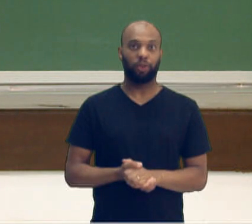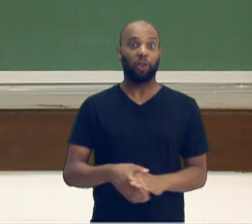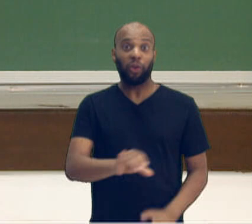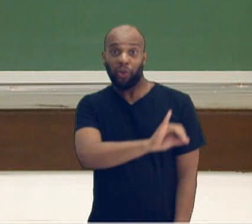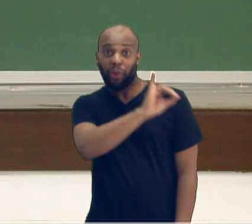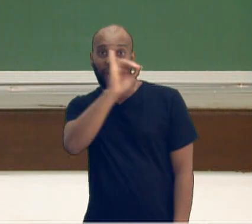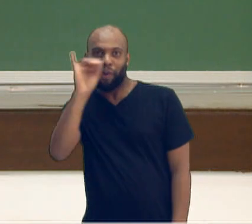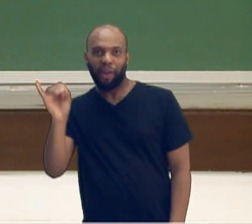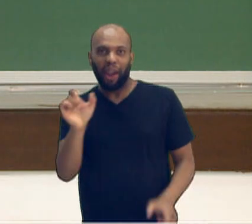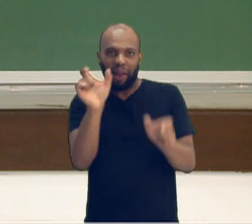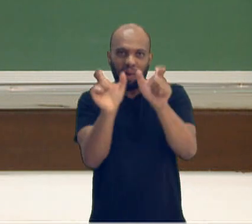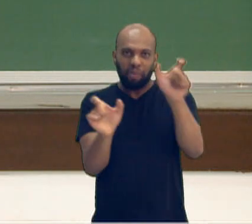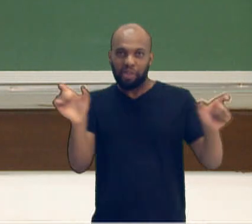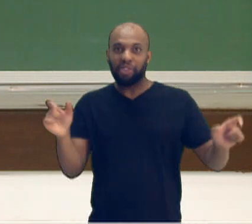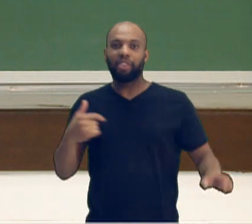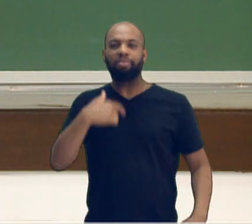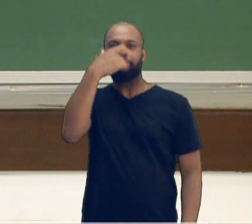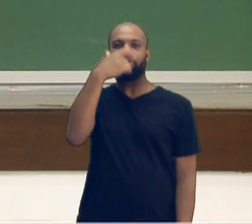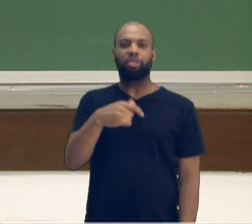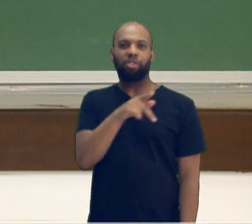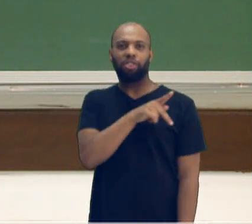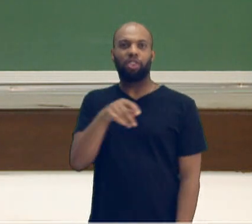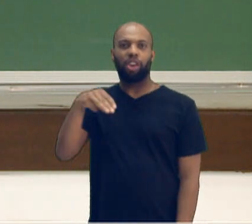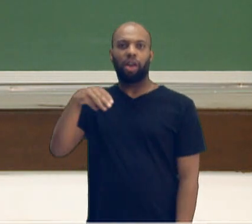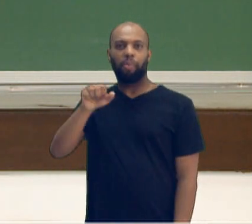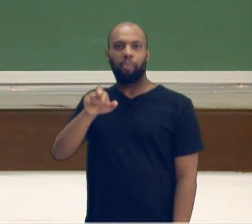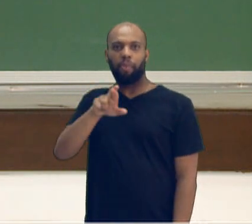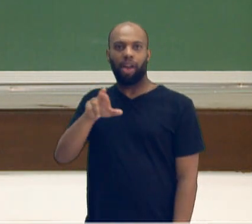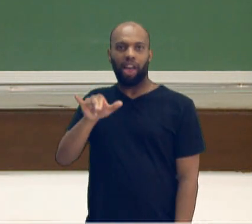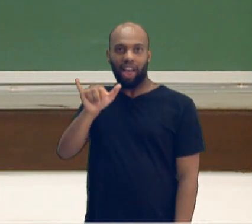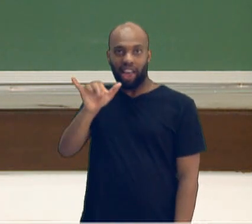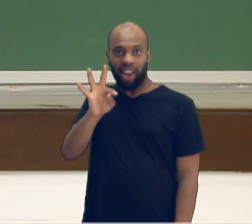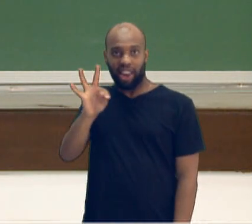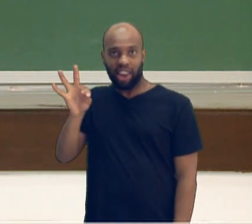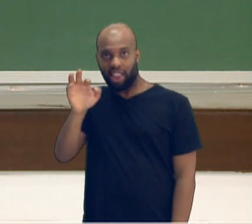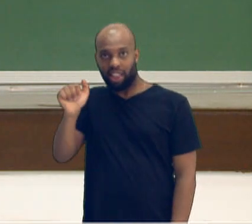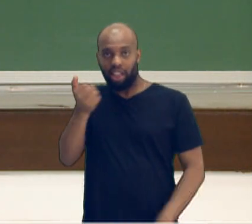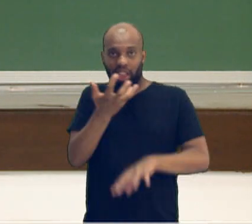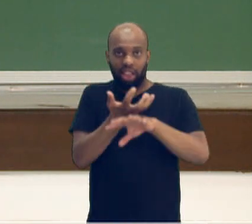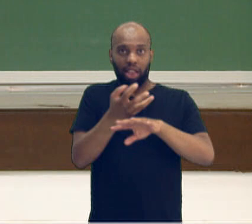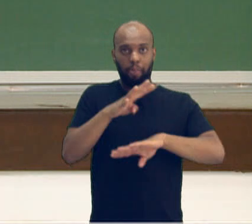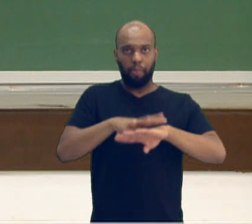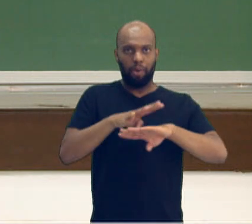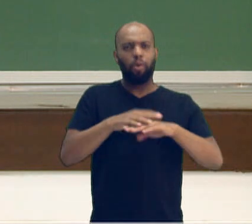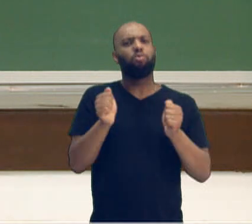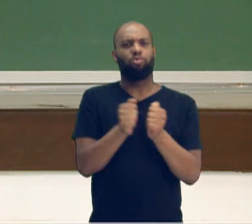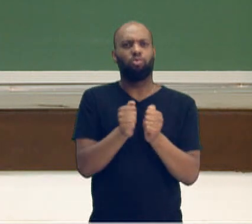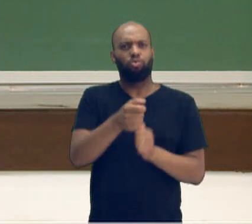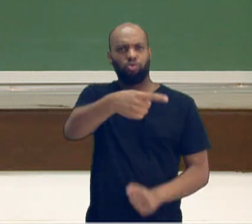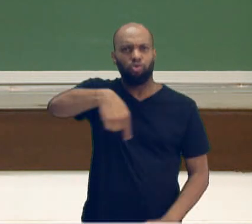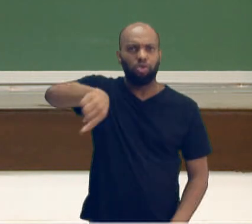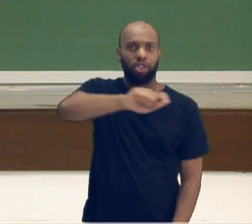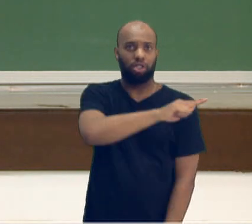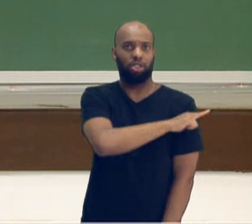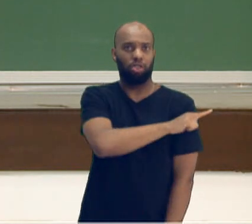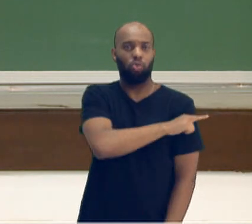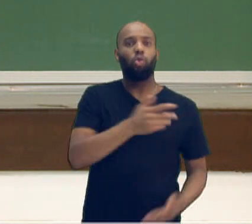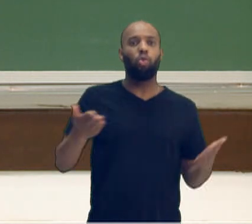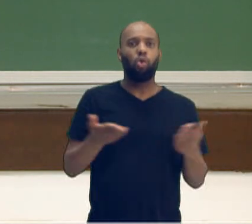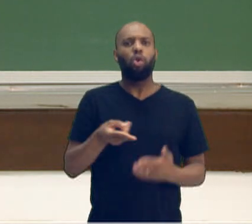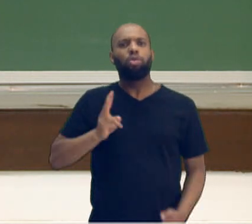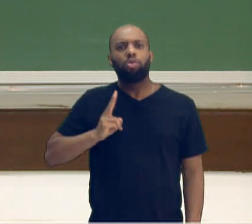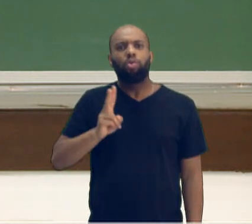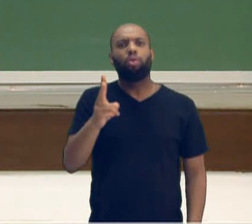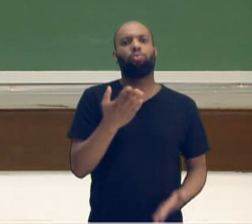Olá, pessoal! Sou a professora Marita, de Matemática, e estou aqui com vocês do sétimo ano hoje para a gente dar continuidade